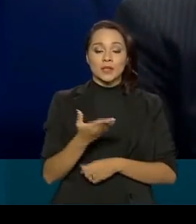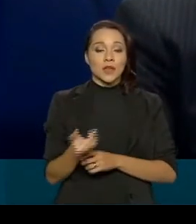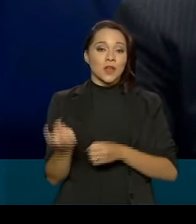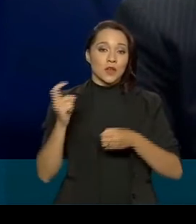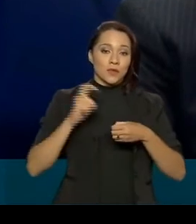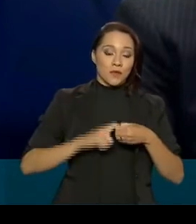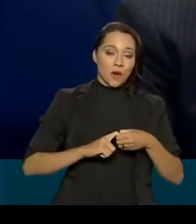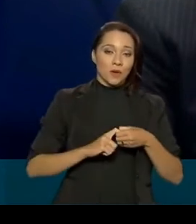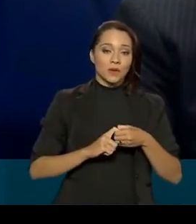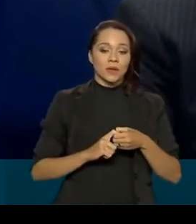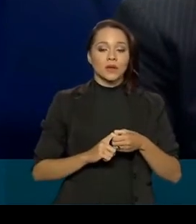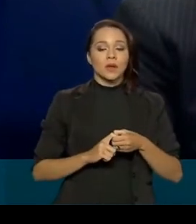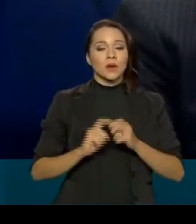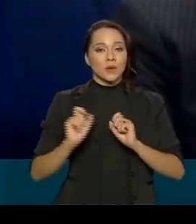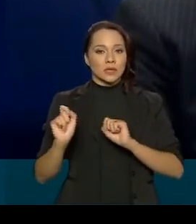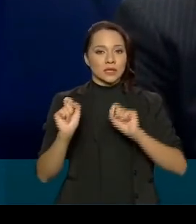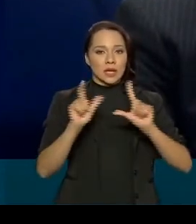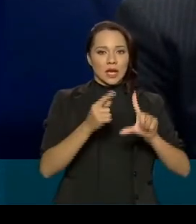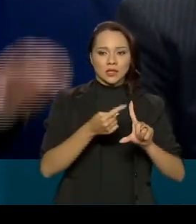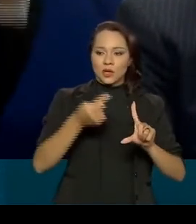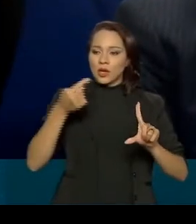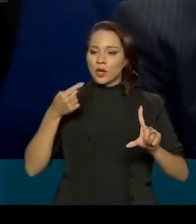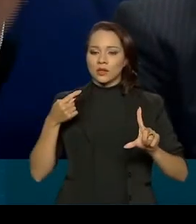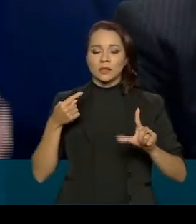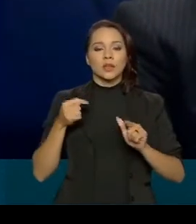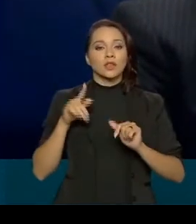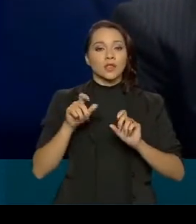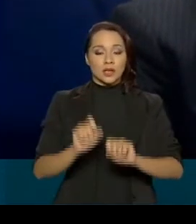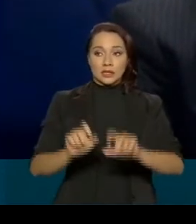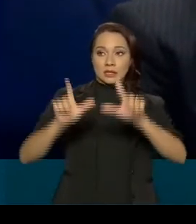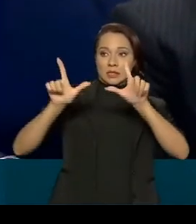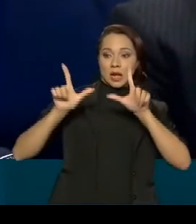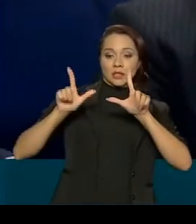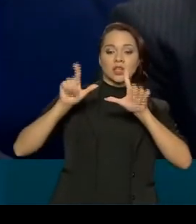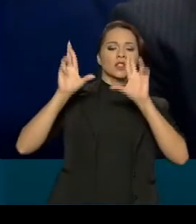volte o próximo, esse, e deixar nesse slide